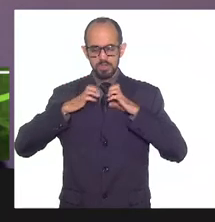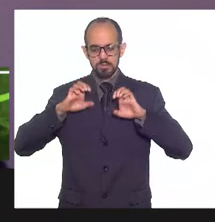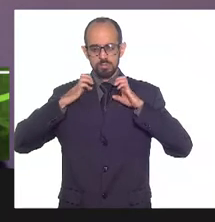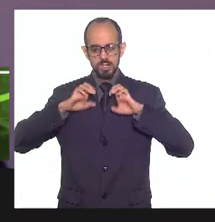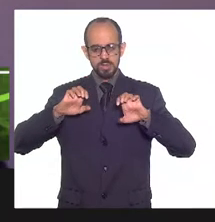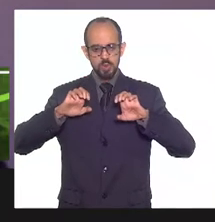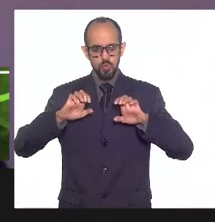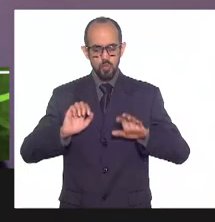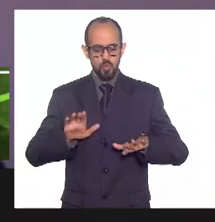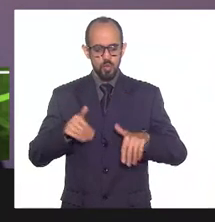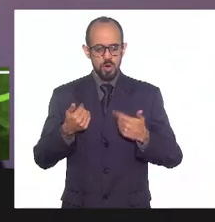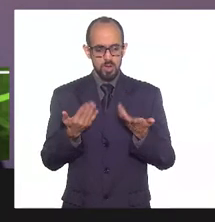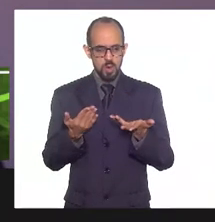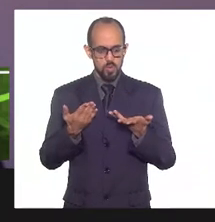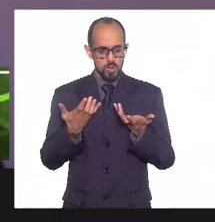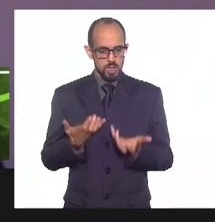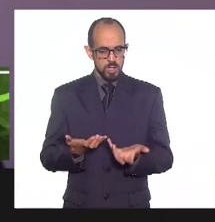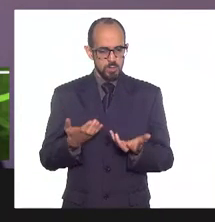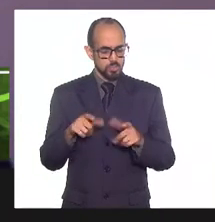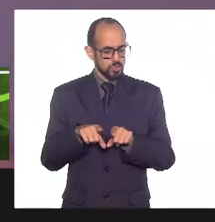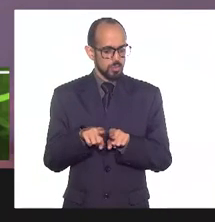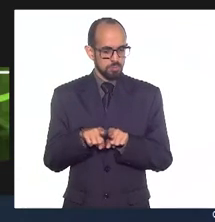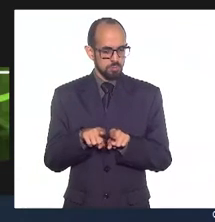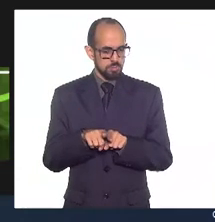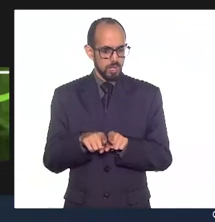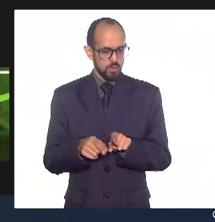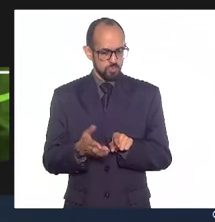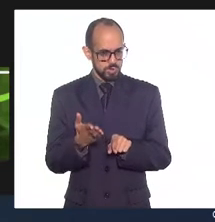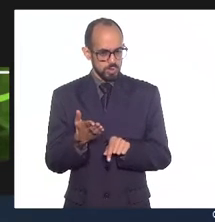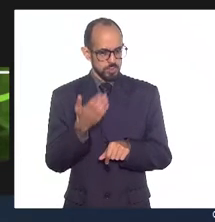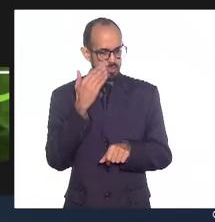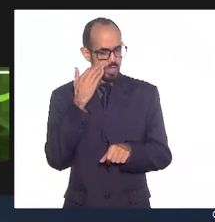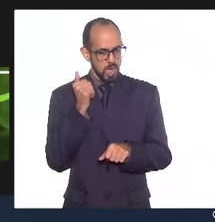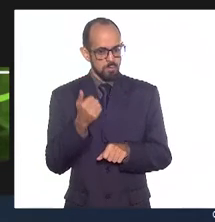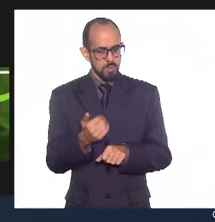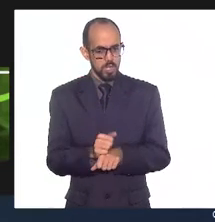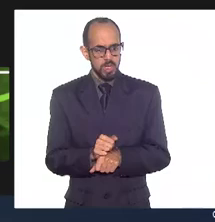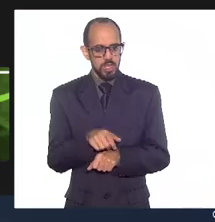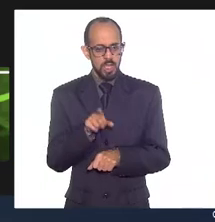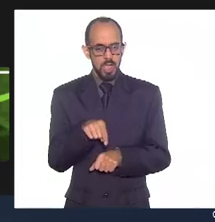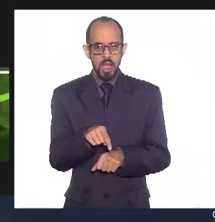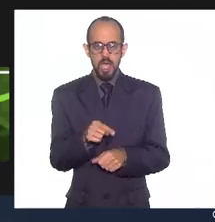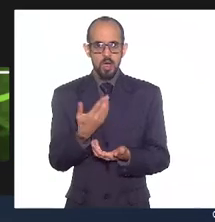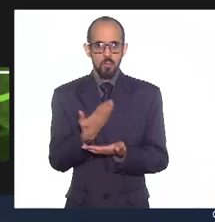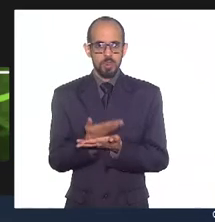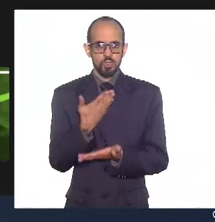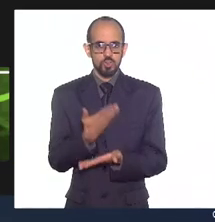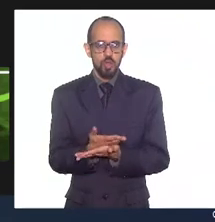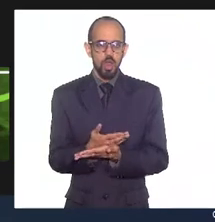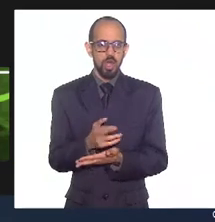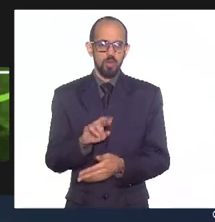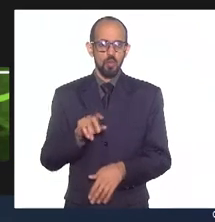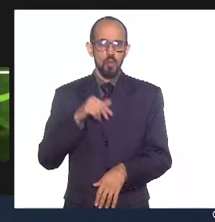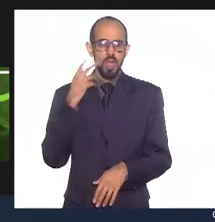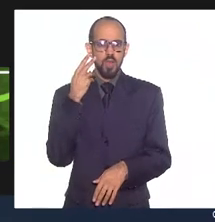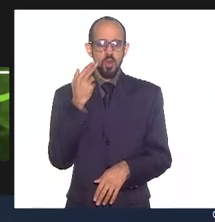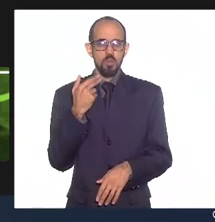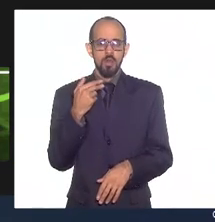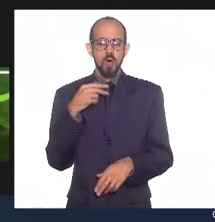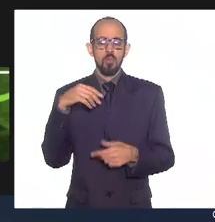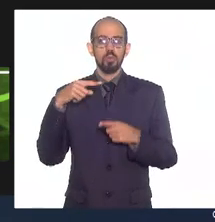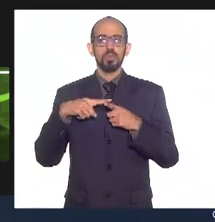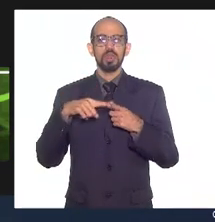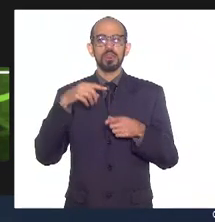também que somos como vocês sabem uma escola incomum que existe no meio de uma floresta